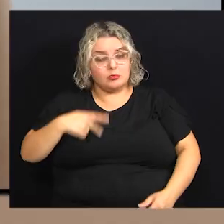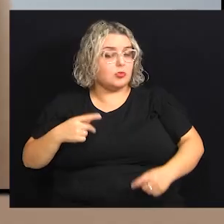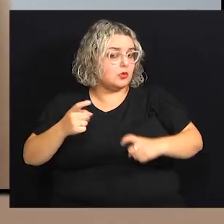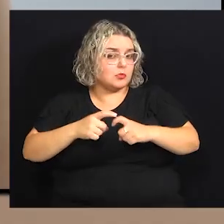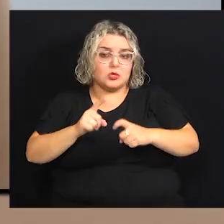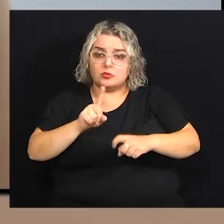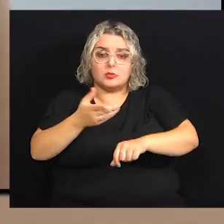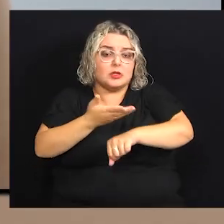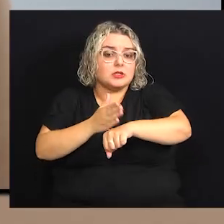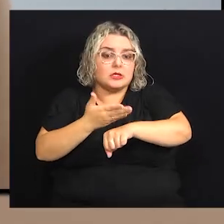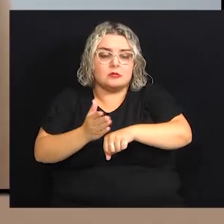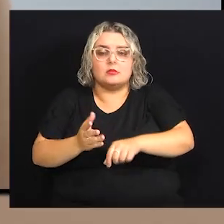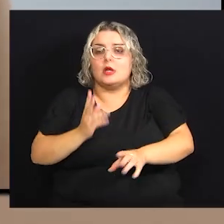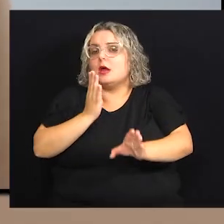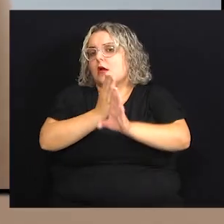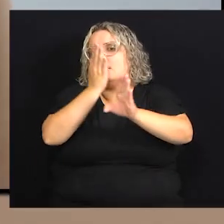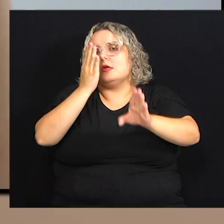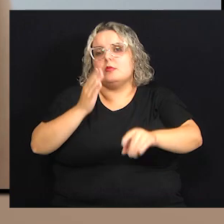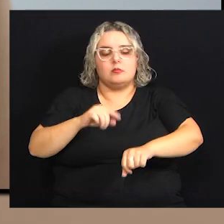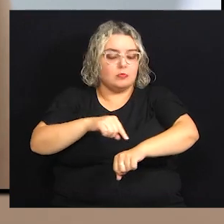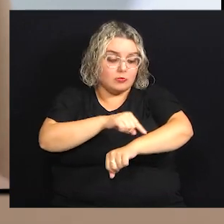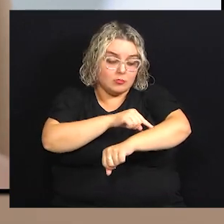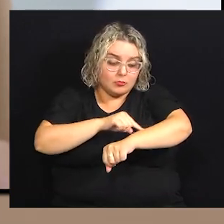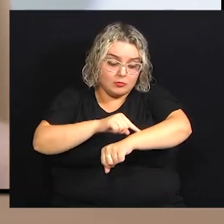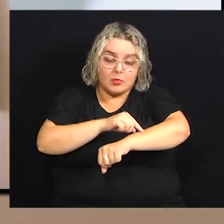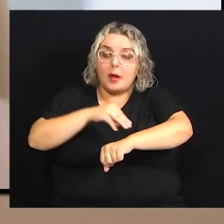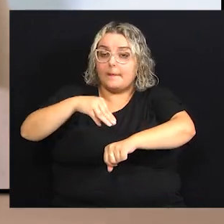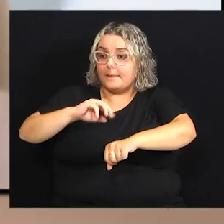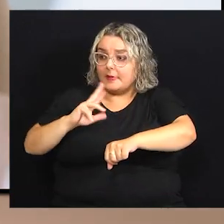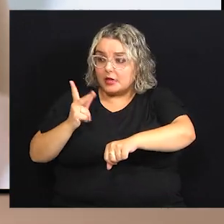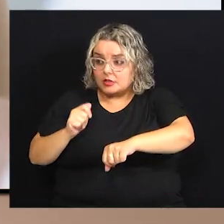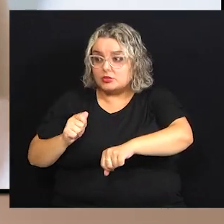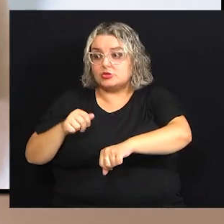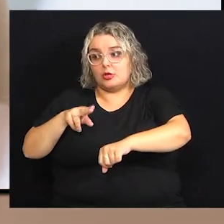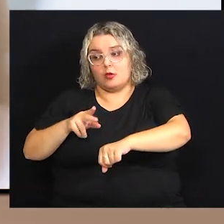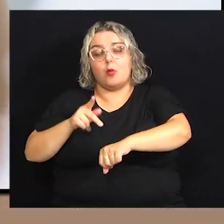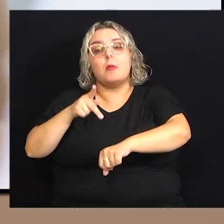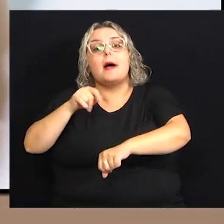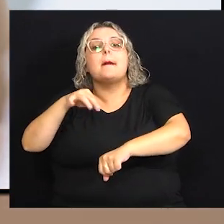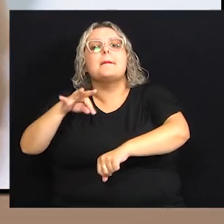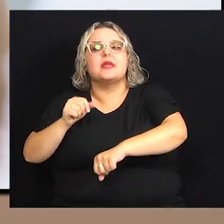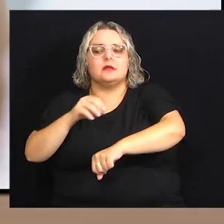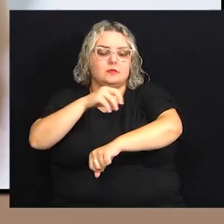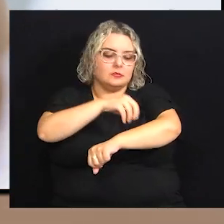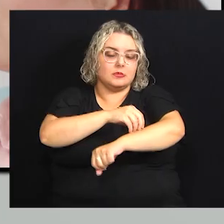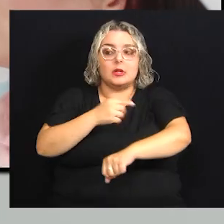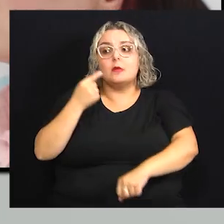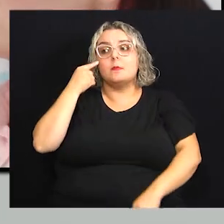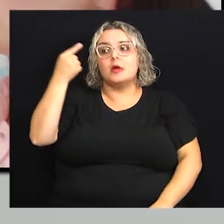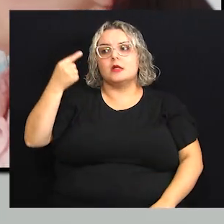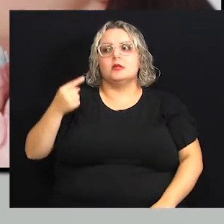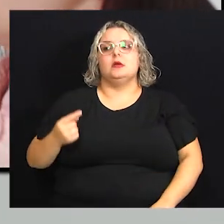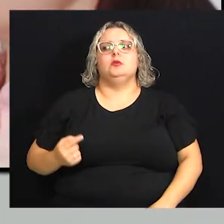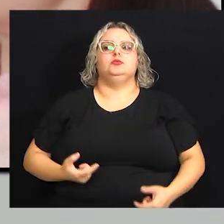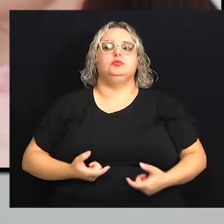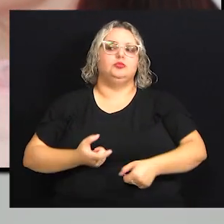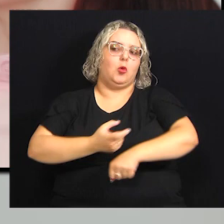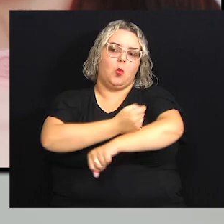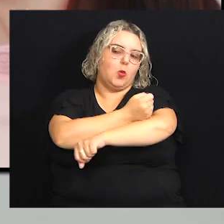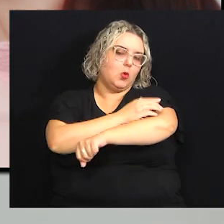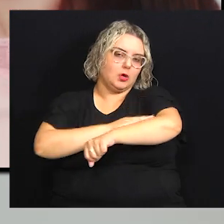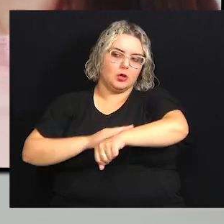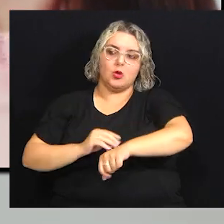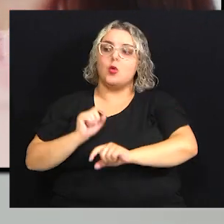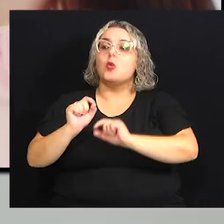para conseguir reconhecer uma mancha ou uma pinta que possa levar a se pensar no câncer de pele. Então, o que que